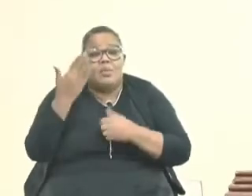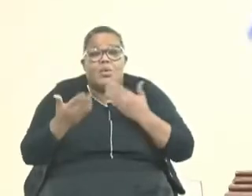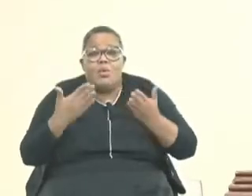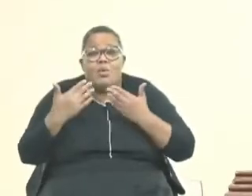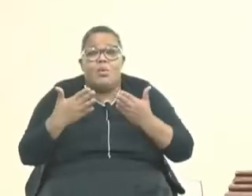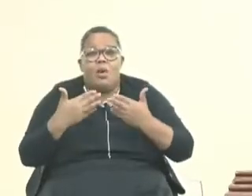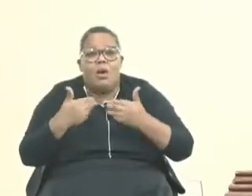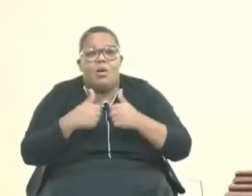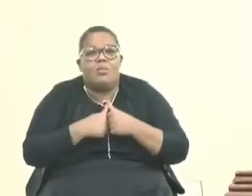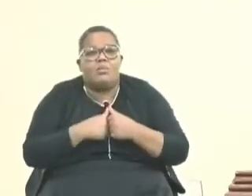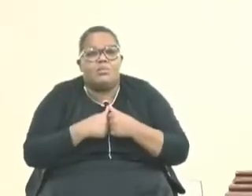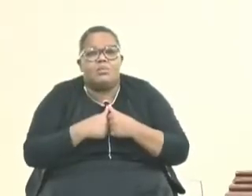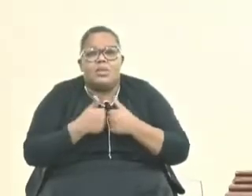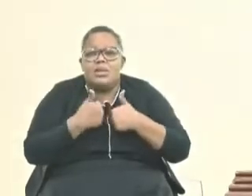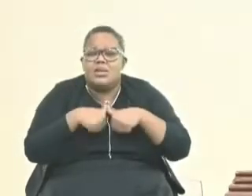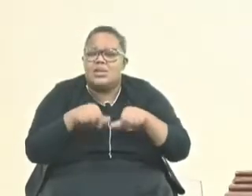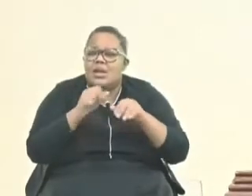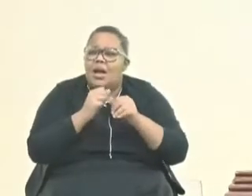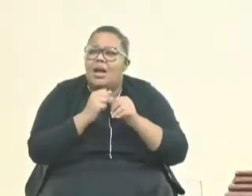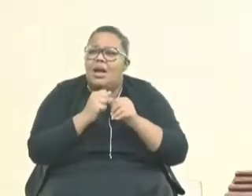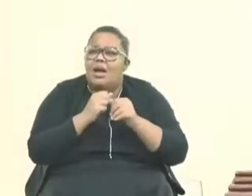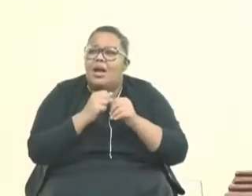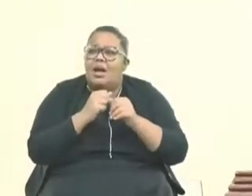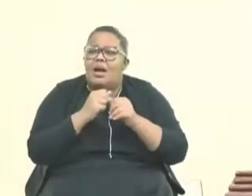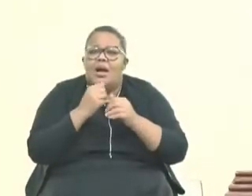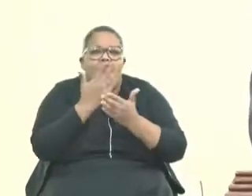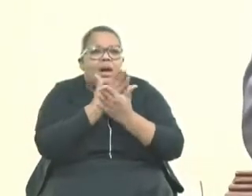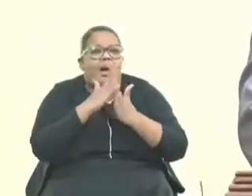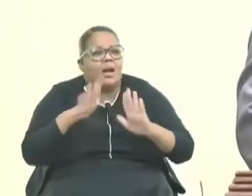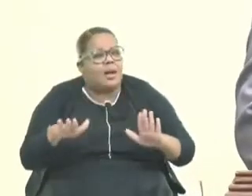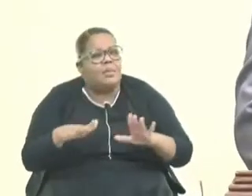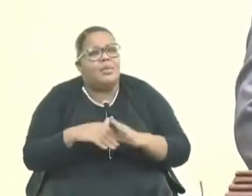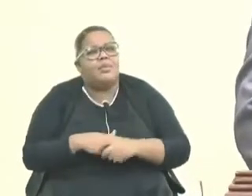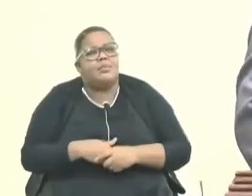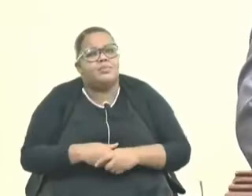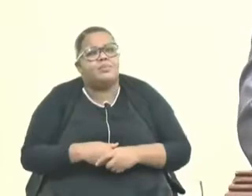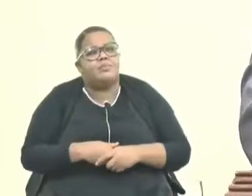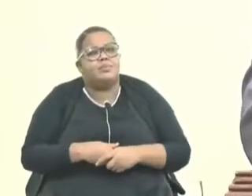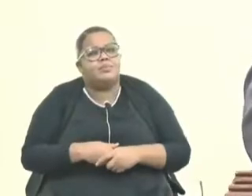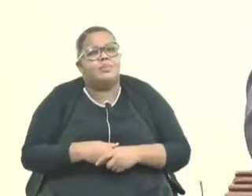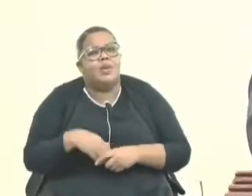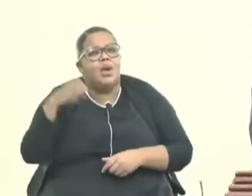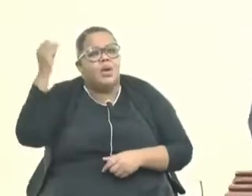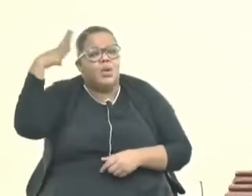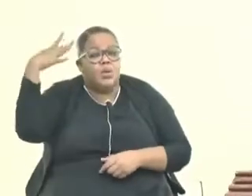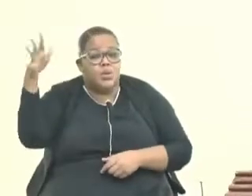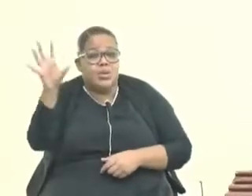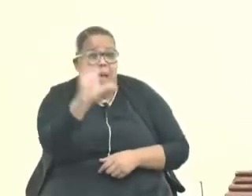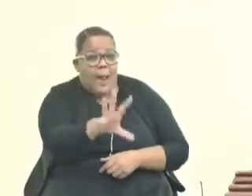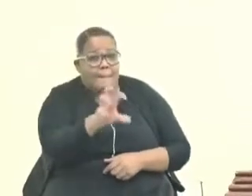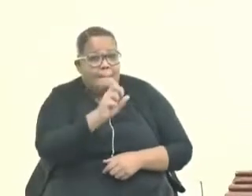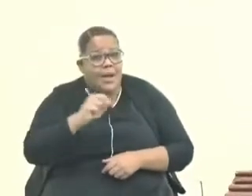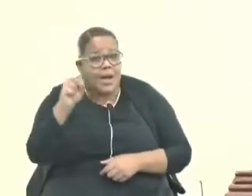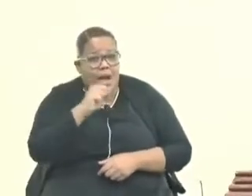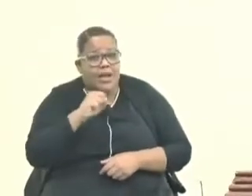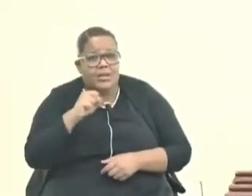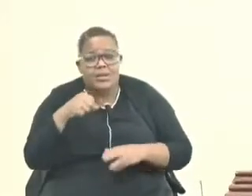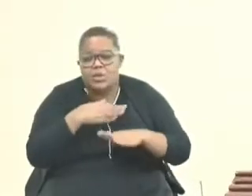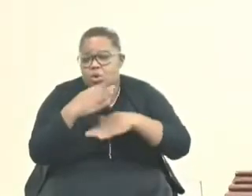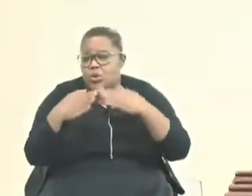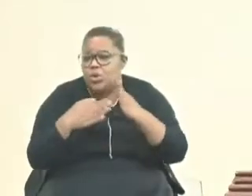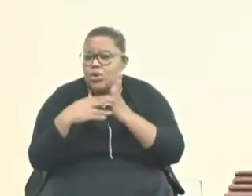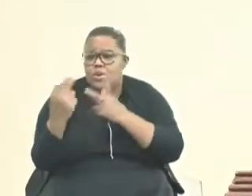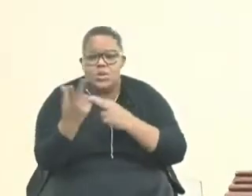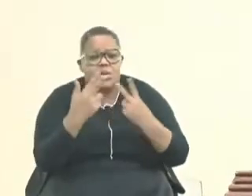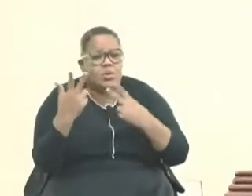sabe que está queimado na hora que você liga energia que a lâmpada só e lâmpada com a energia não podem ser apagadas elas são todas